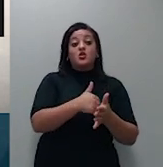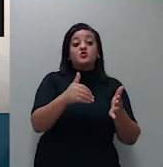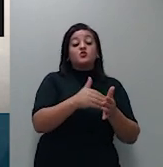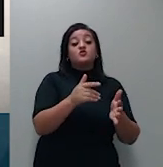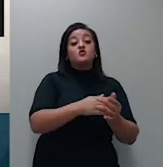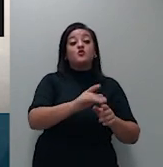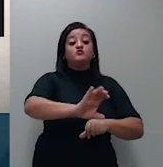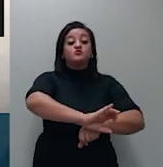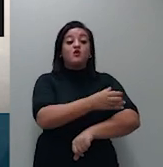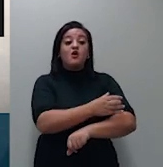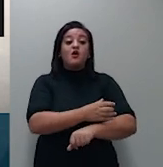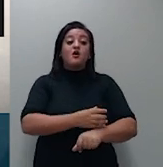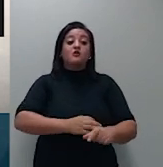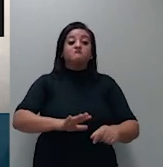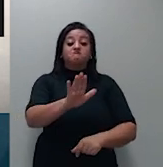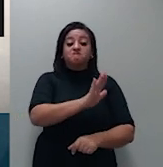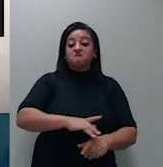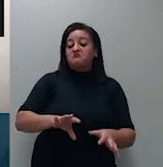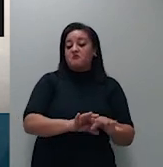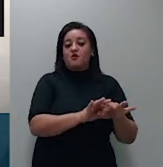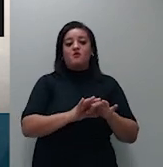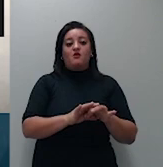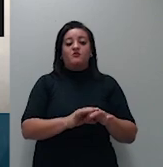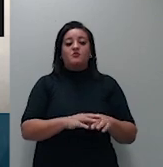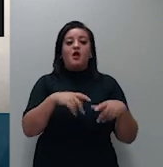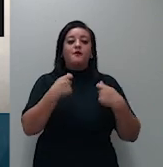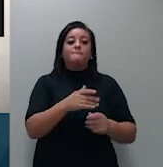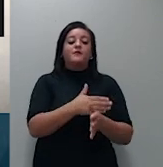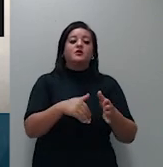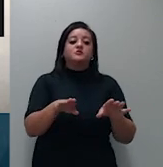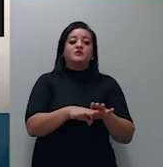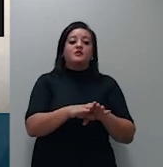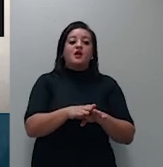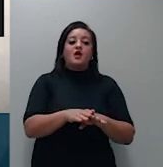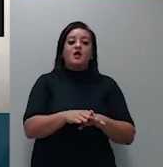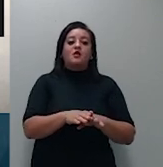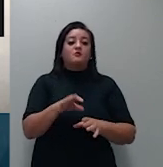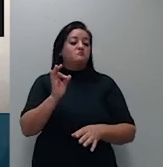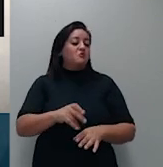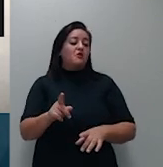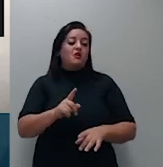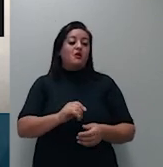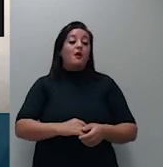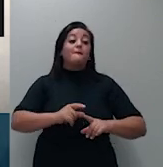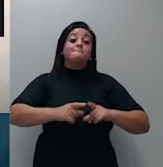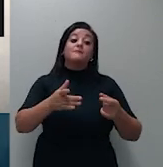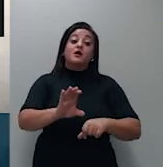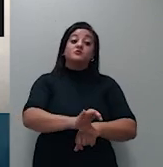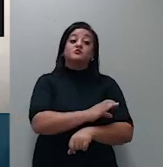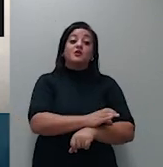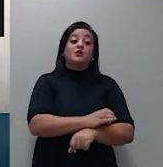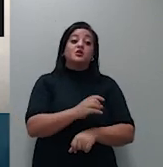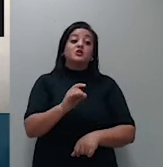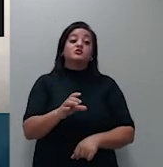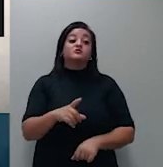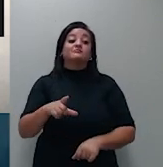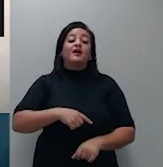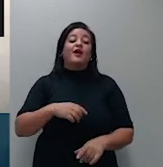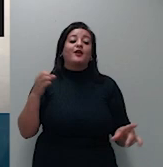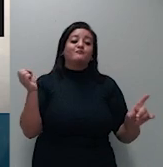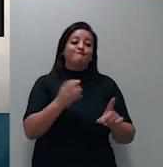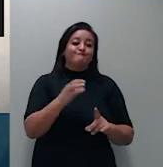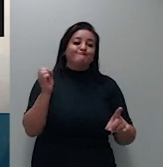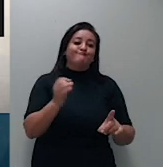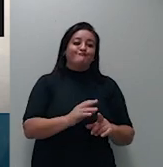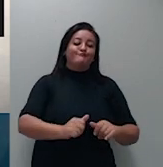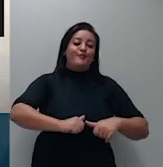de que todos os créditos estão abrangidos ele pode até não habilitar mas o crédito dele sofre